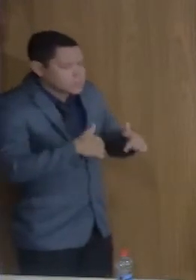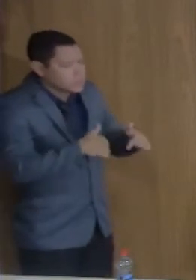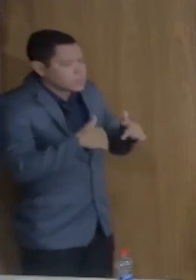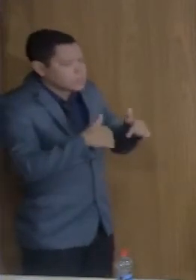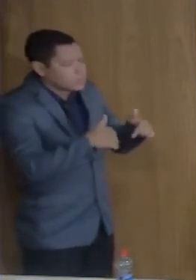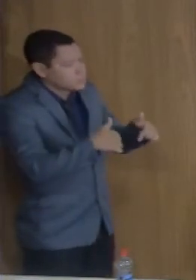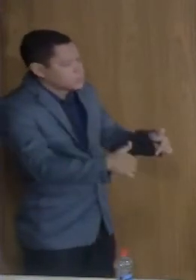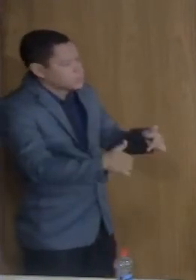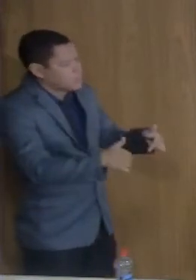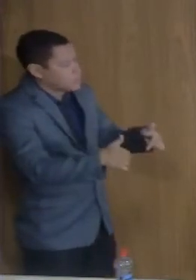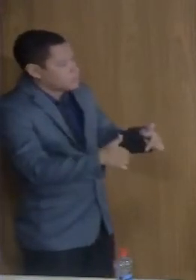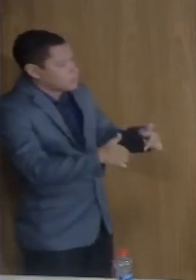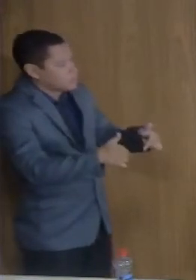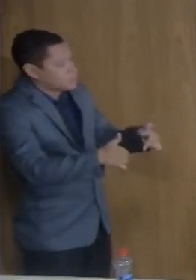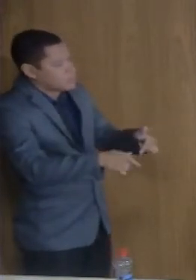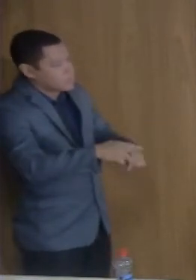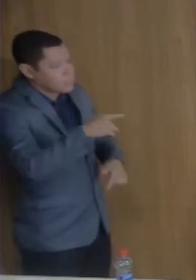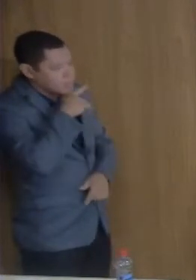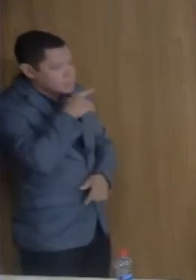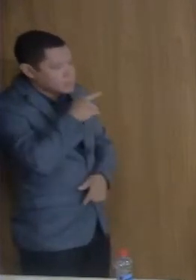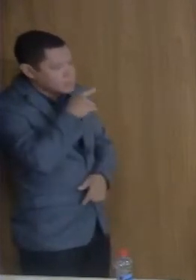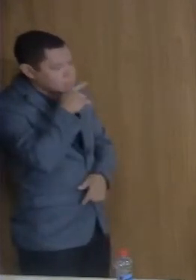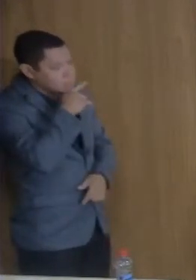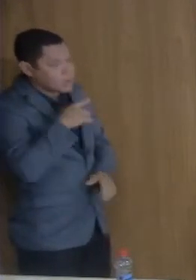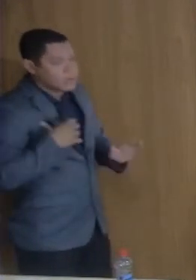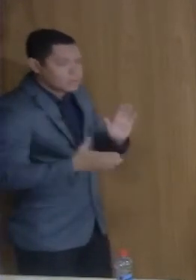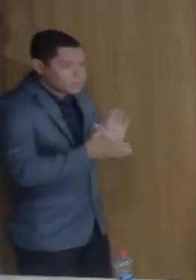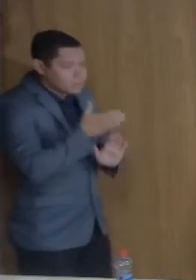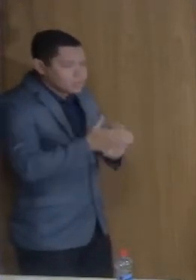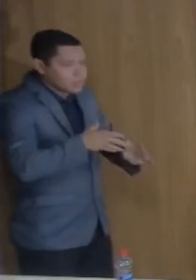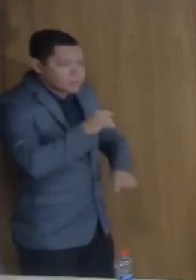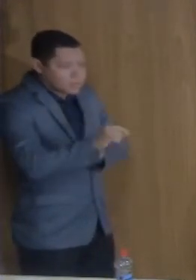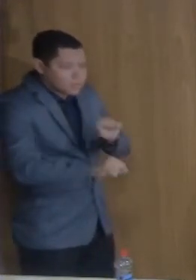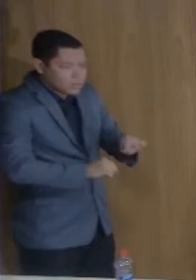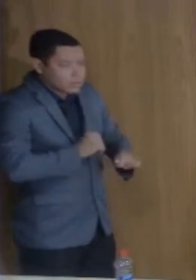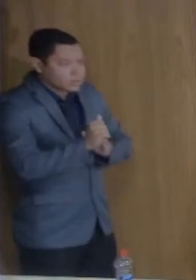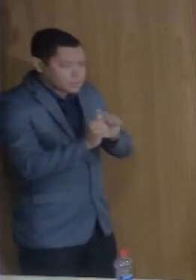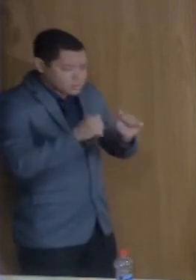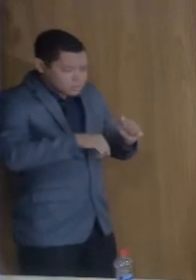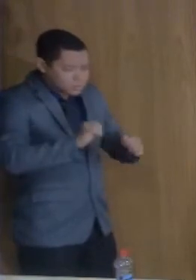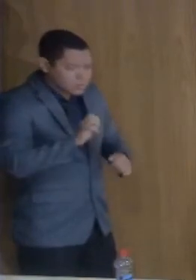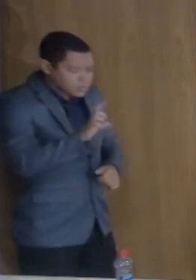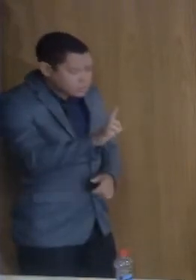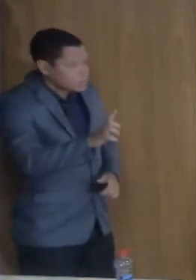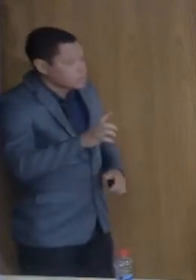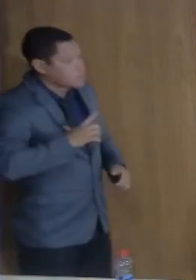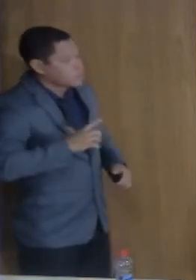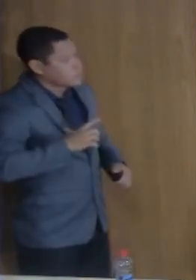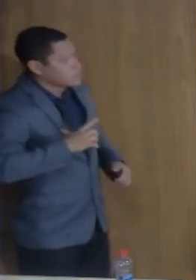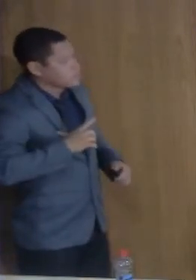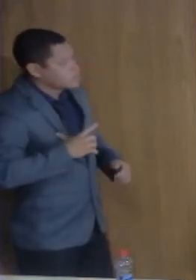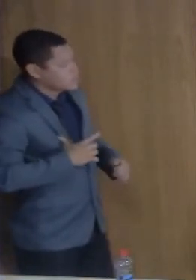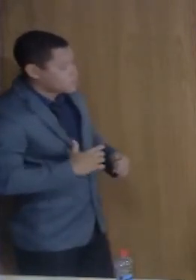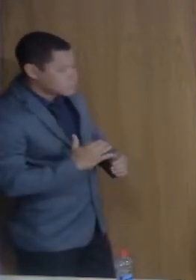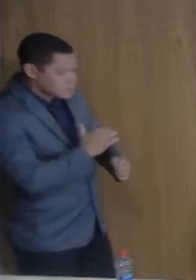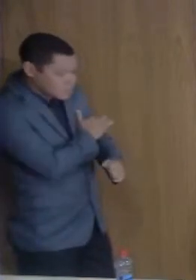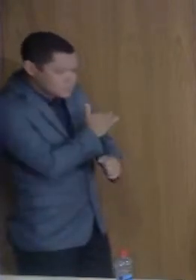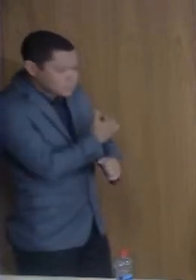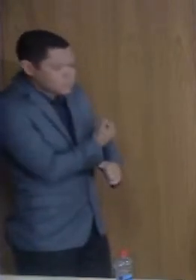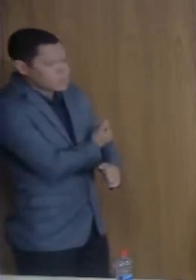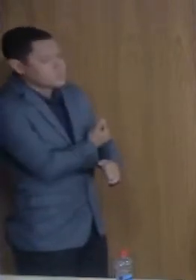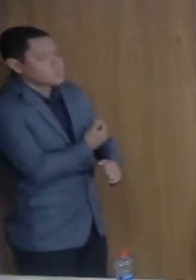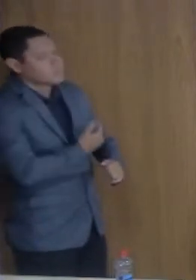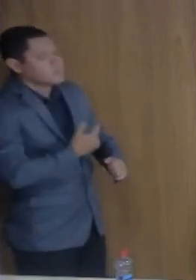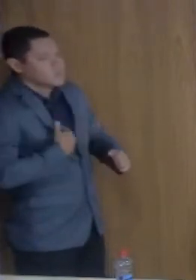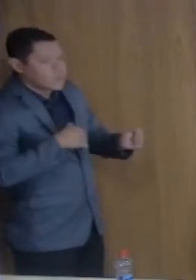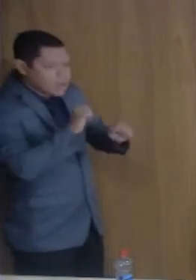Finalmente, reafirmo o nosso propósito de administrar São Luís com determinação, transparência e responsabilidade,